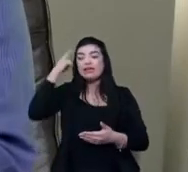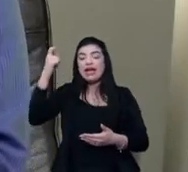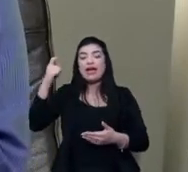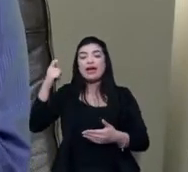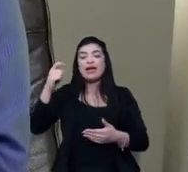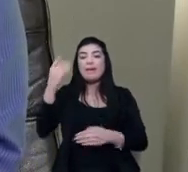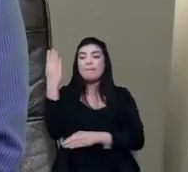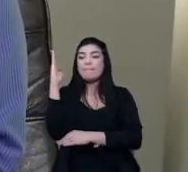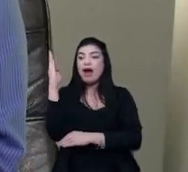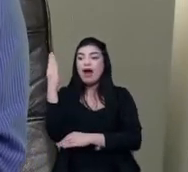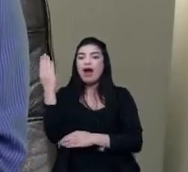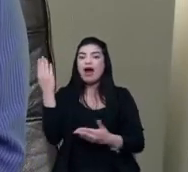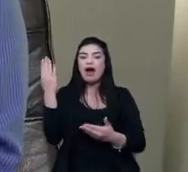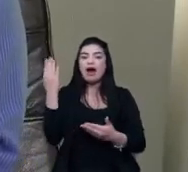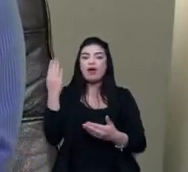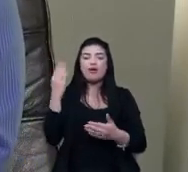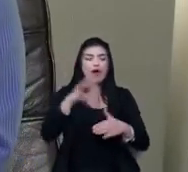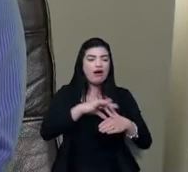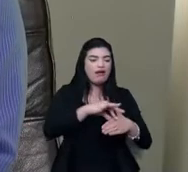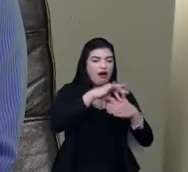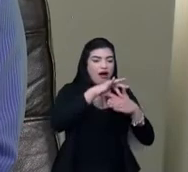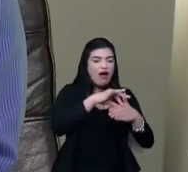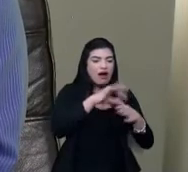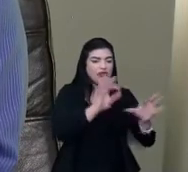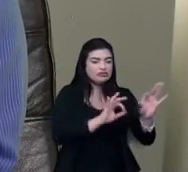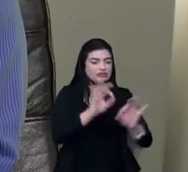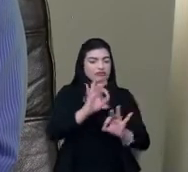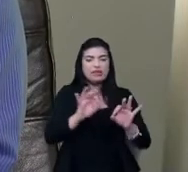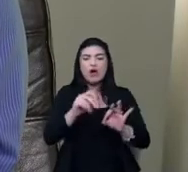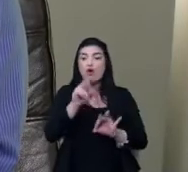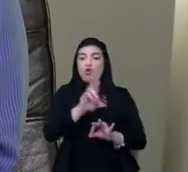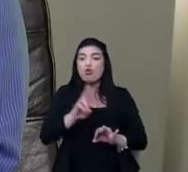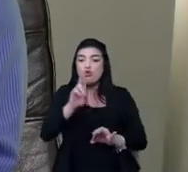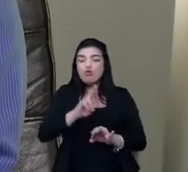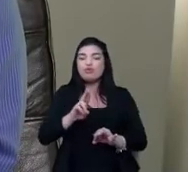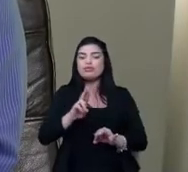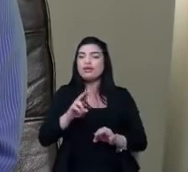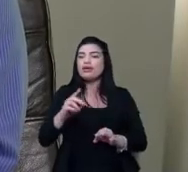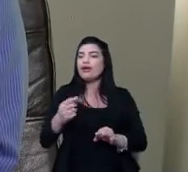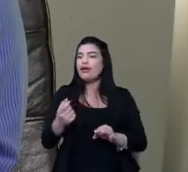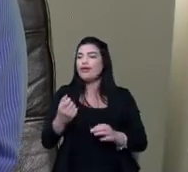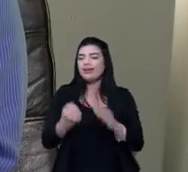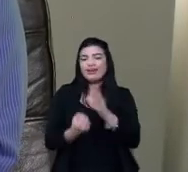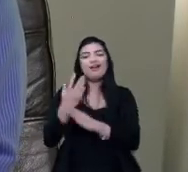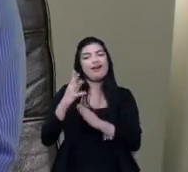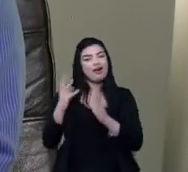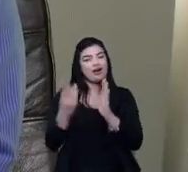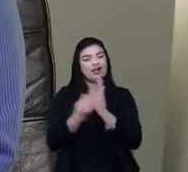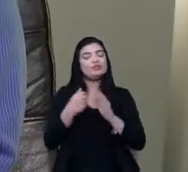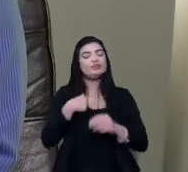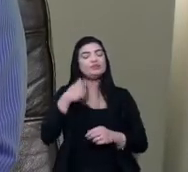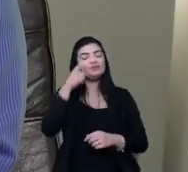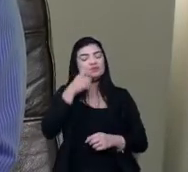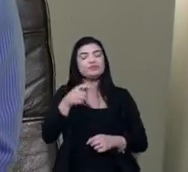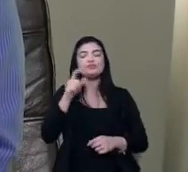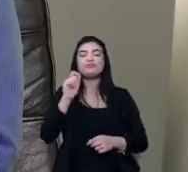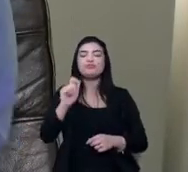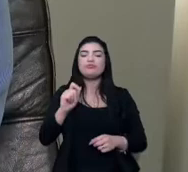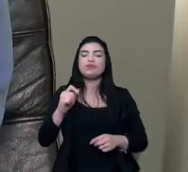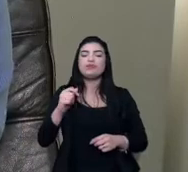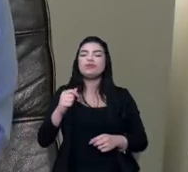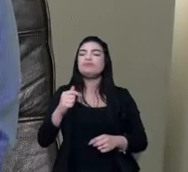de carne. Foi desenvolvendo outras coisas, mas o que eu acho mais interessante, assim, para mim, é porque ela me